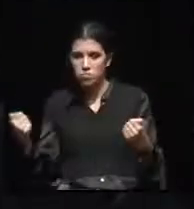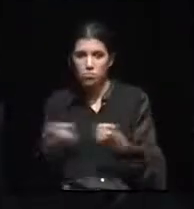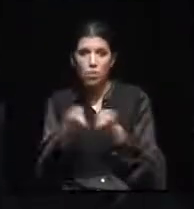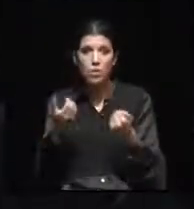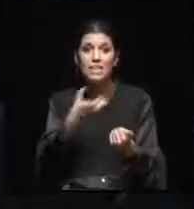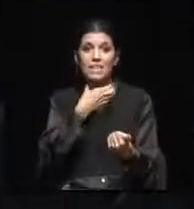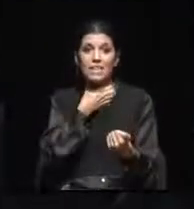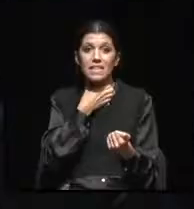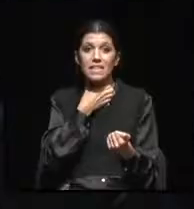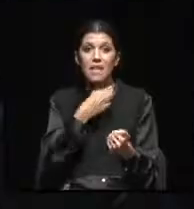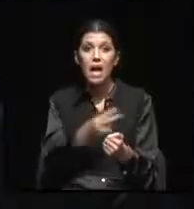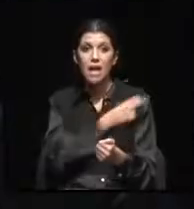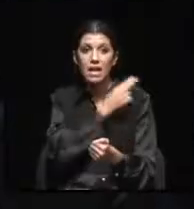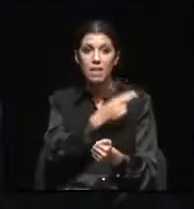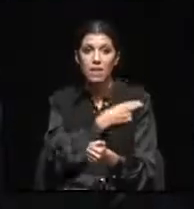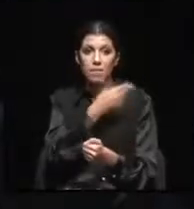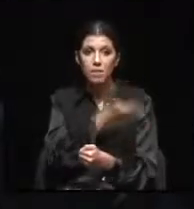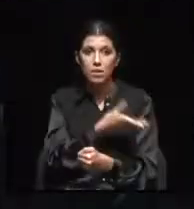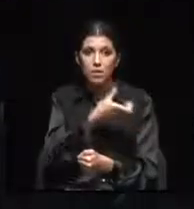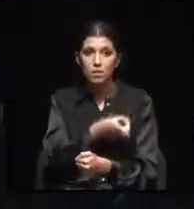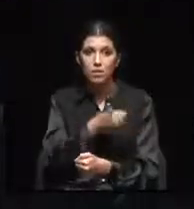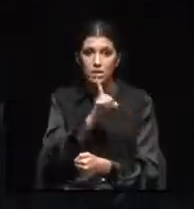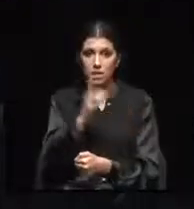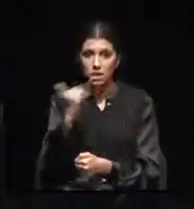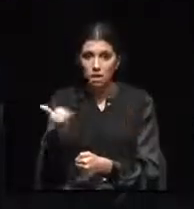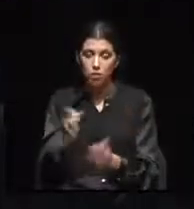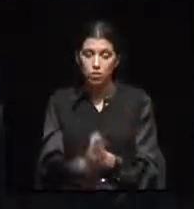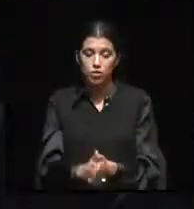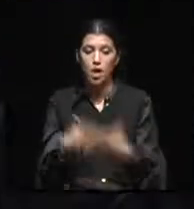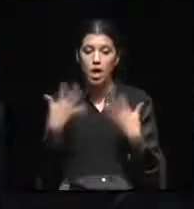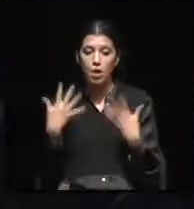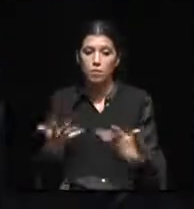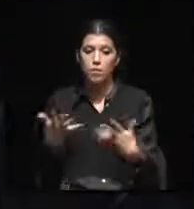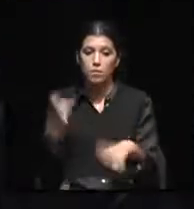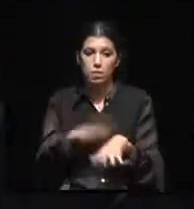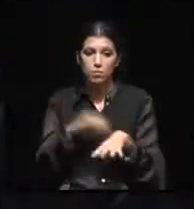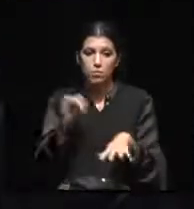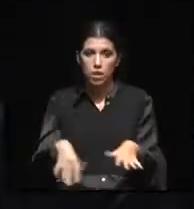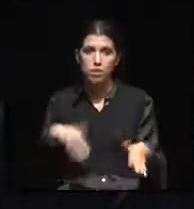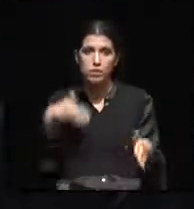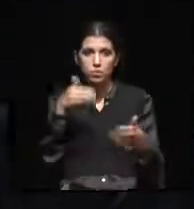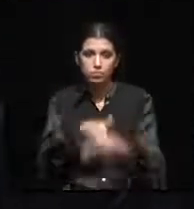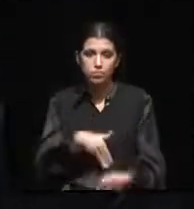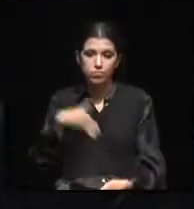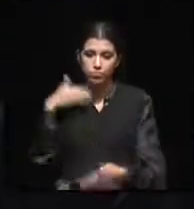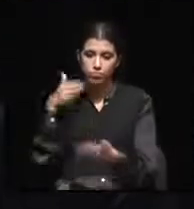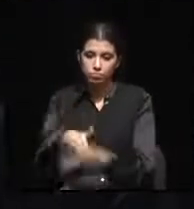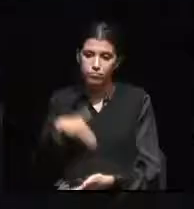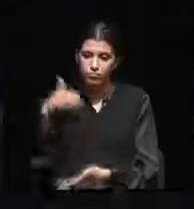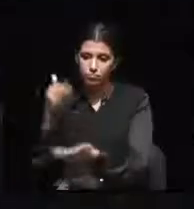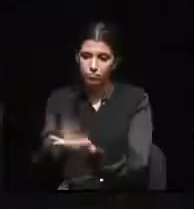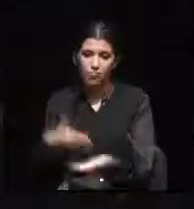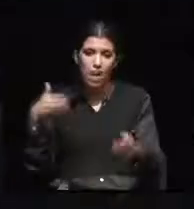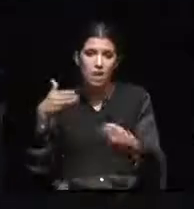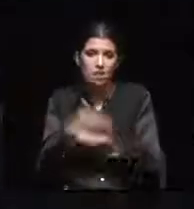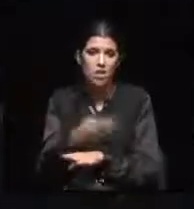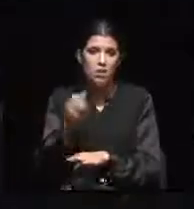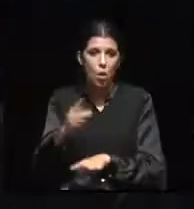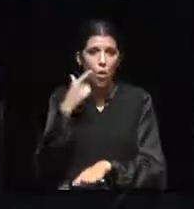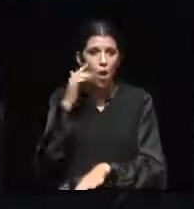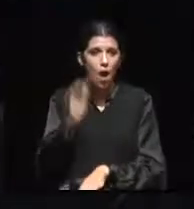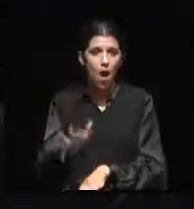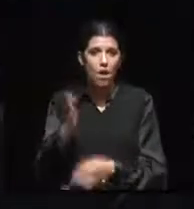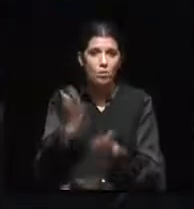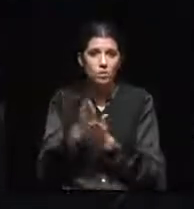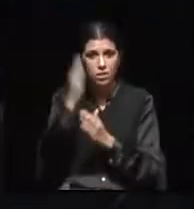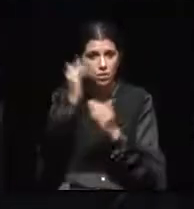crise académica de 1962. Atualmente, e tendo em conta as inúmeras barreiras que impedem o acesso e a frequência no ensino